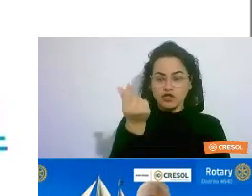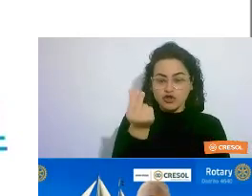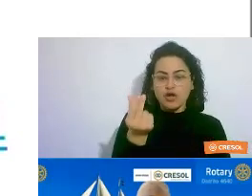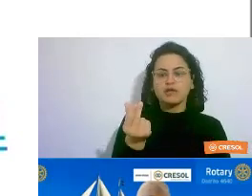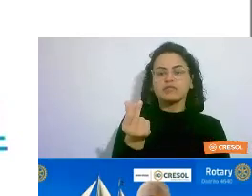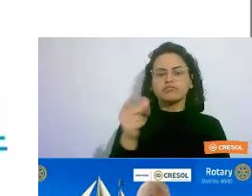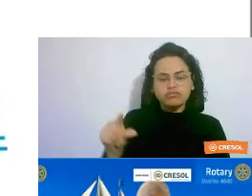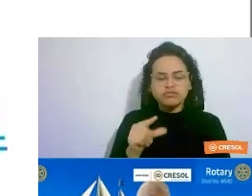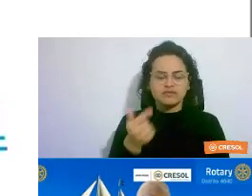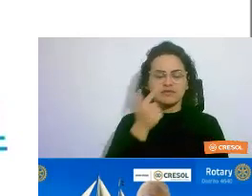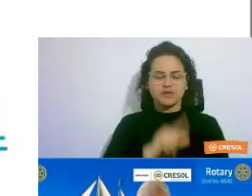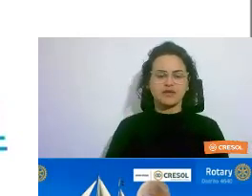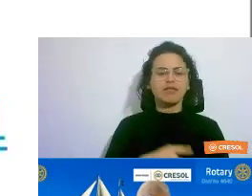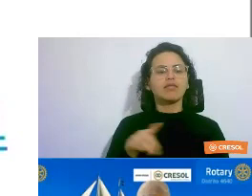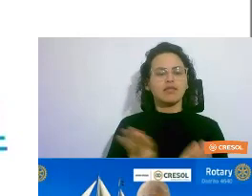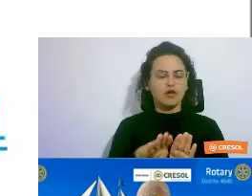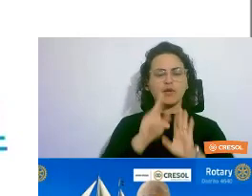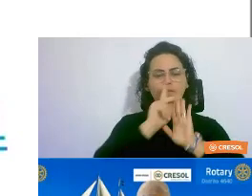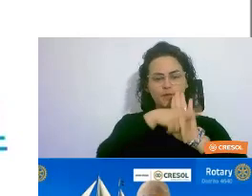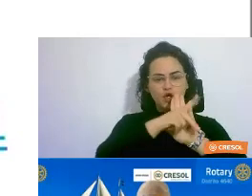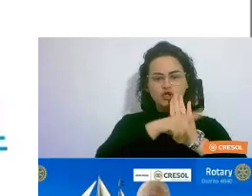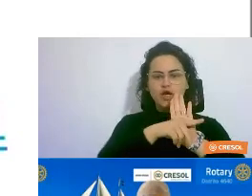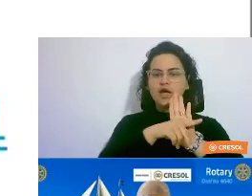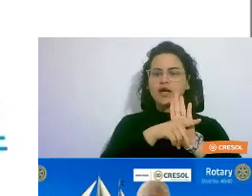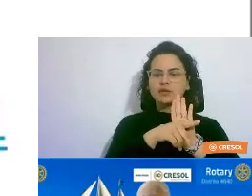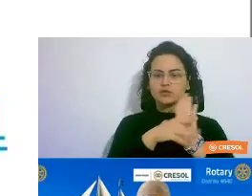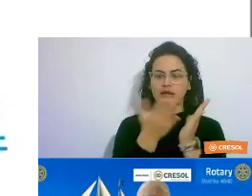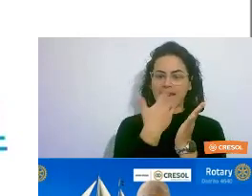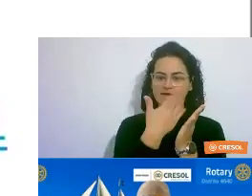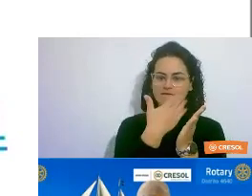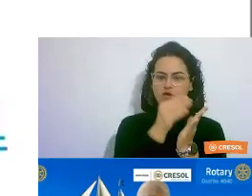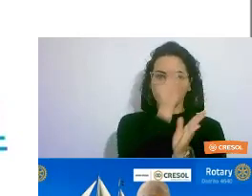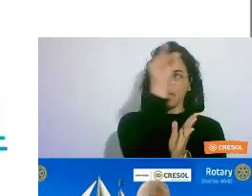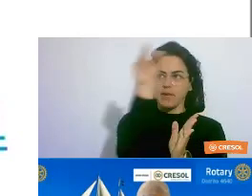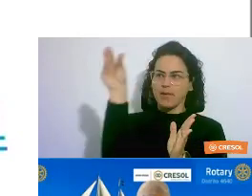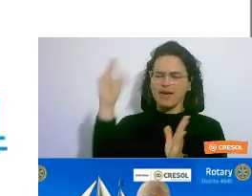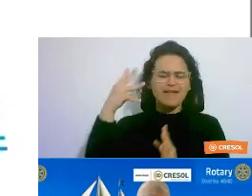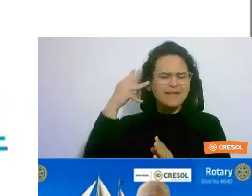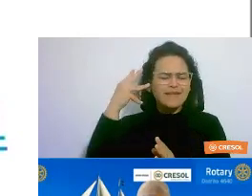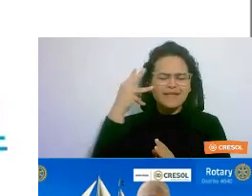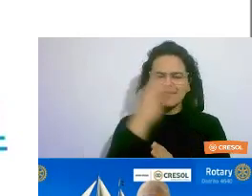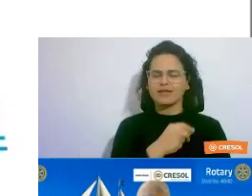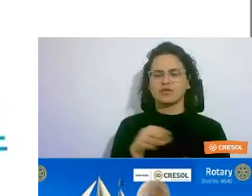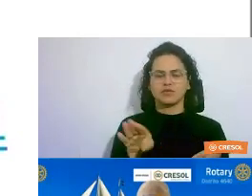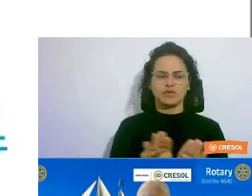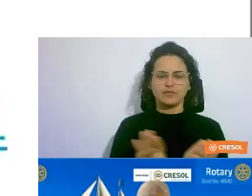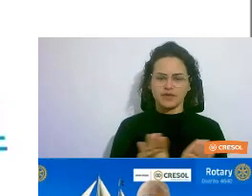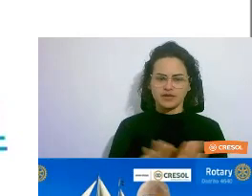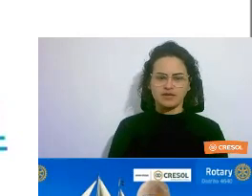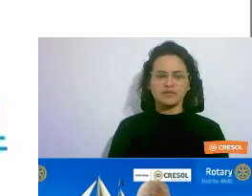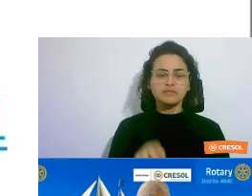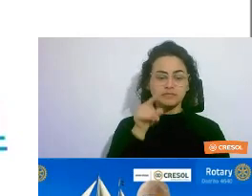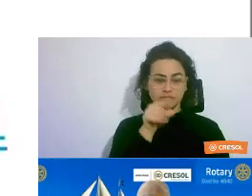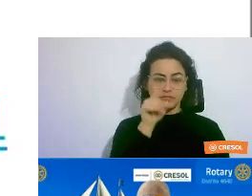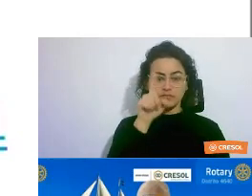feitos muitos projetos de bibliotecas, um mais lindo que o outro, um melhor que o outro. Esse que eu escrevi aqui, ele foi